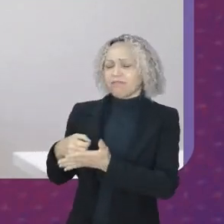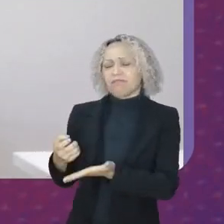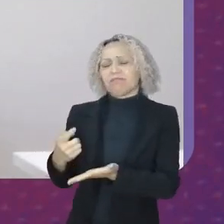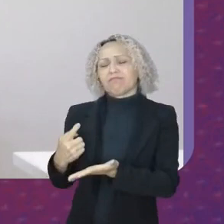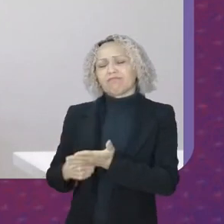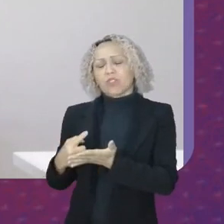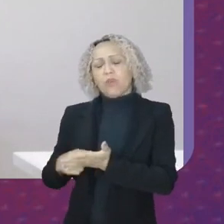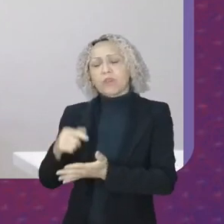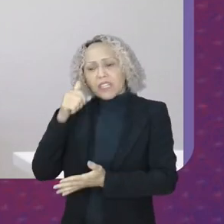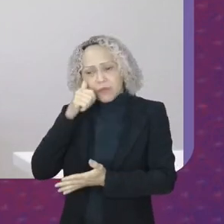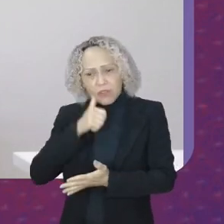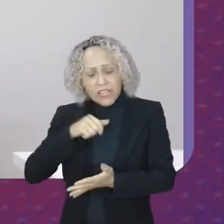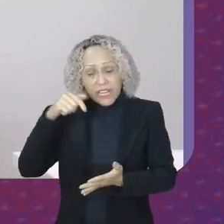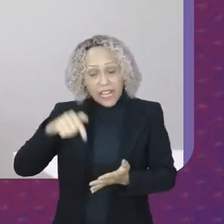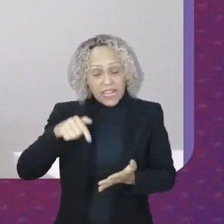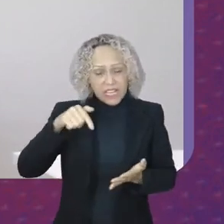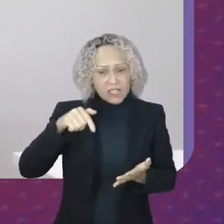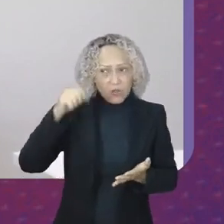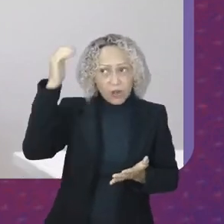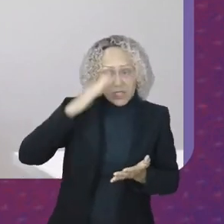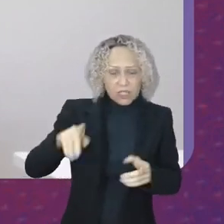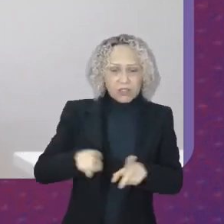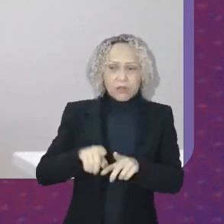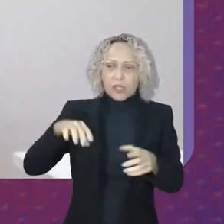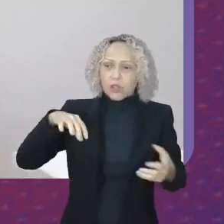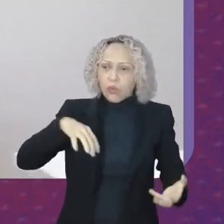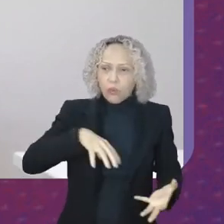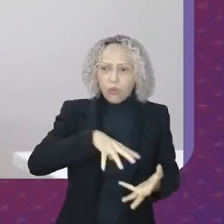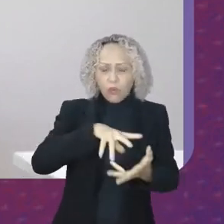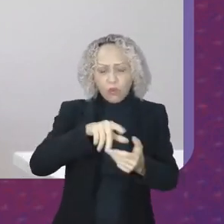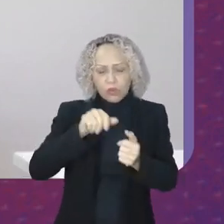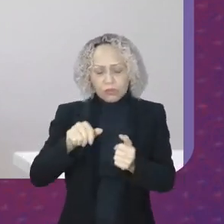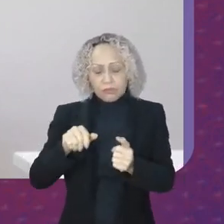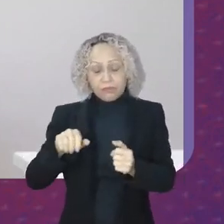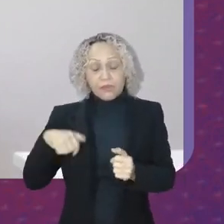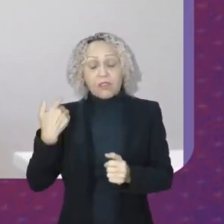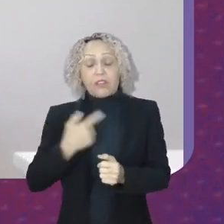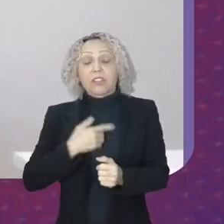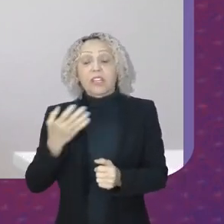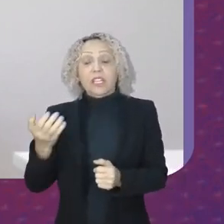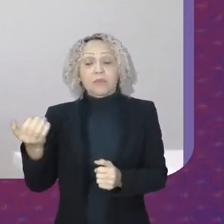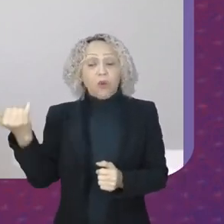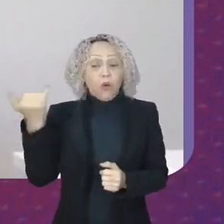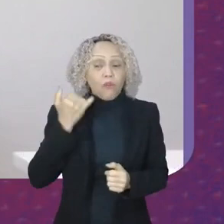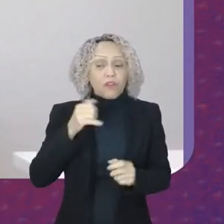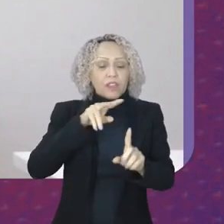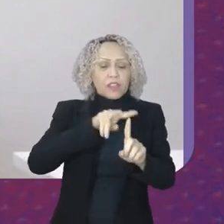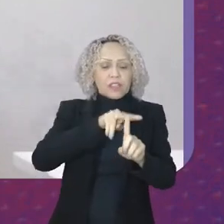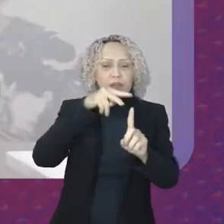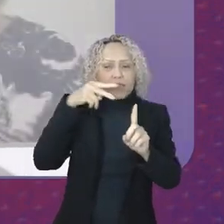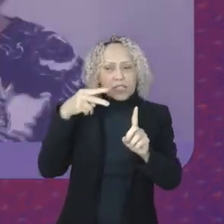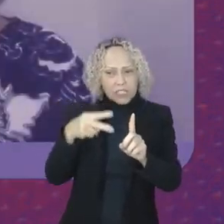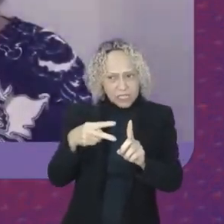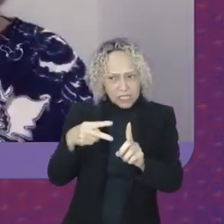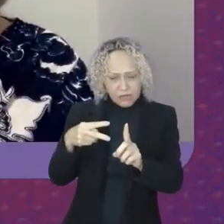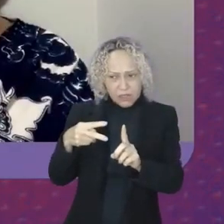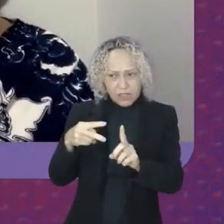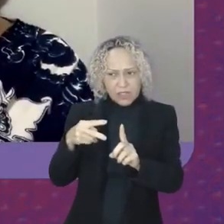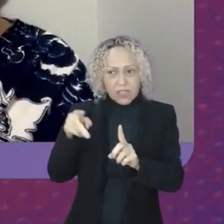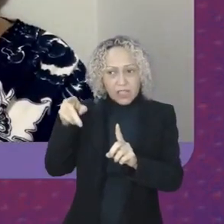Dal, agora queremos ouvi-la no sentido dessa perspectiva da contribuição desse